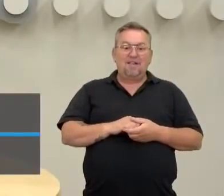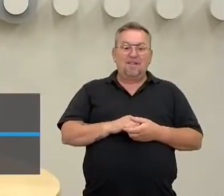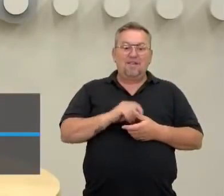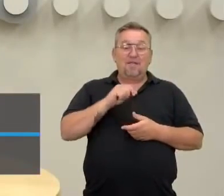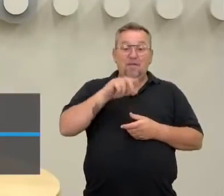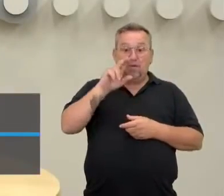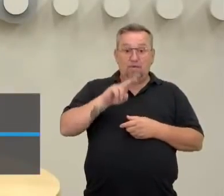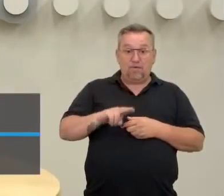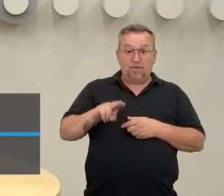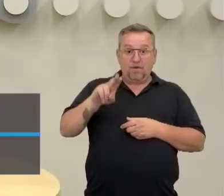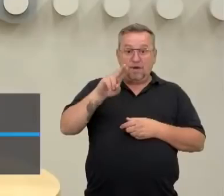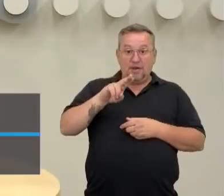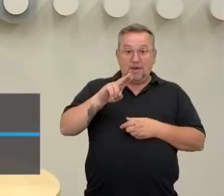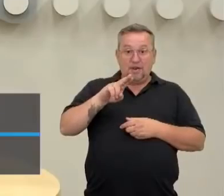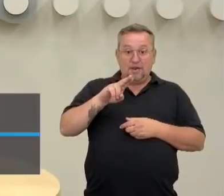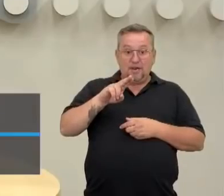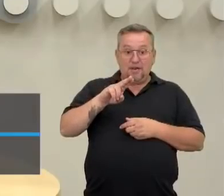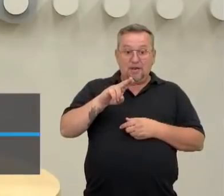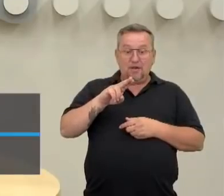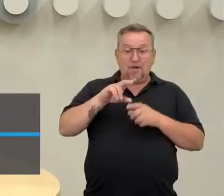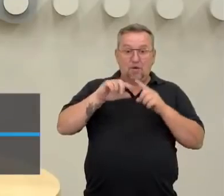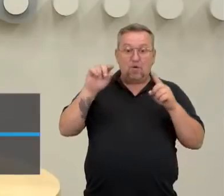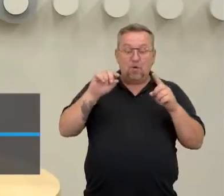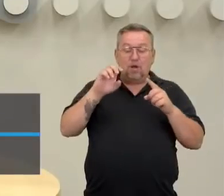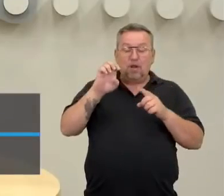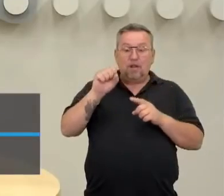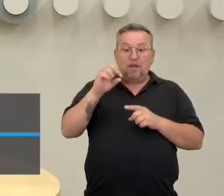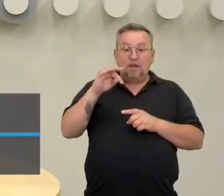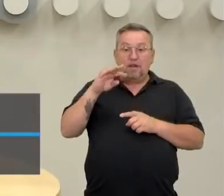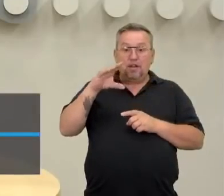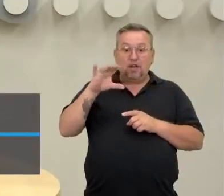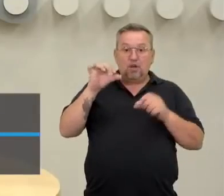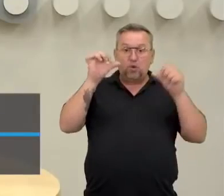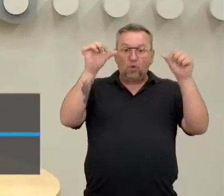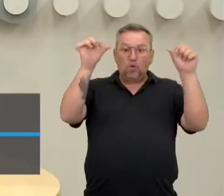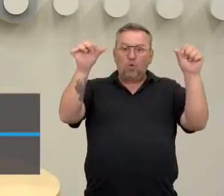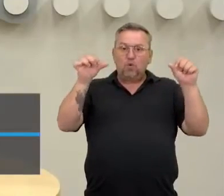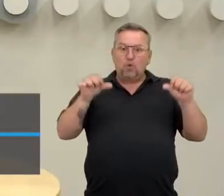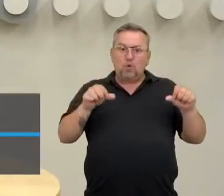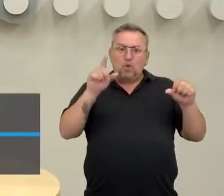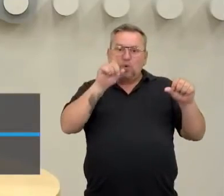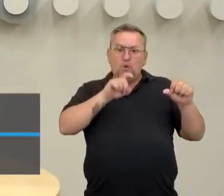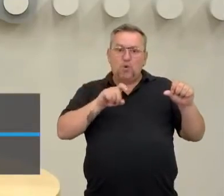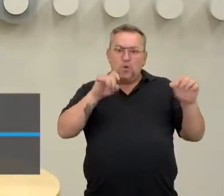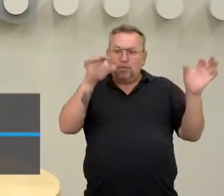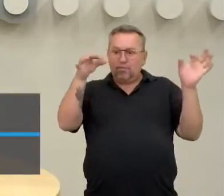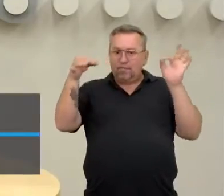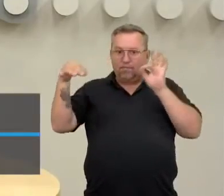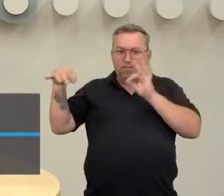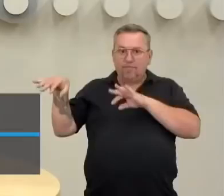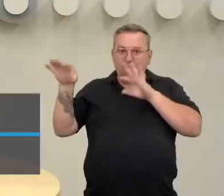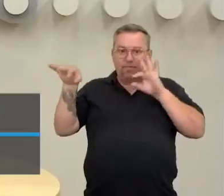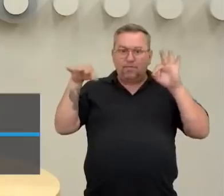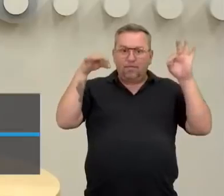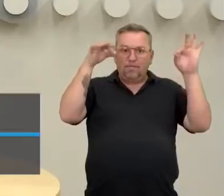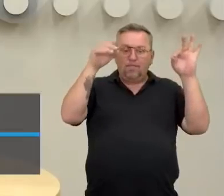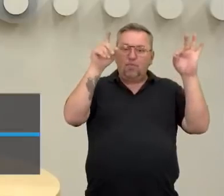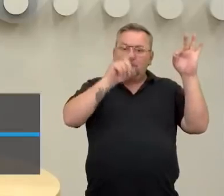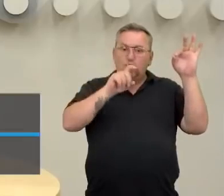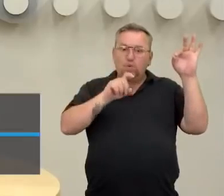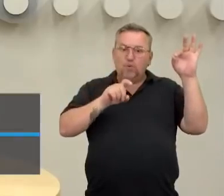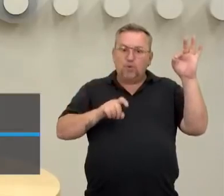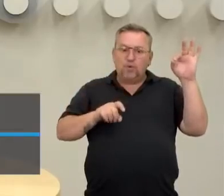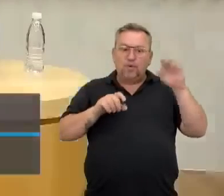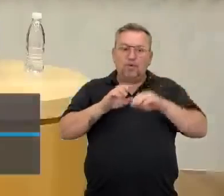pode utilizar, né, a técnica do stencil, né, quando você pega, né, aquela folha de